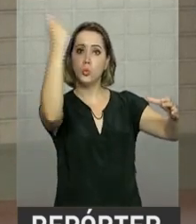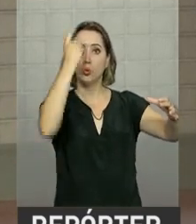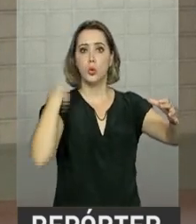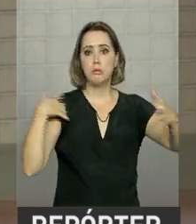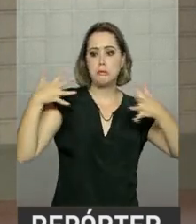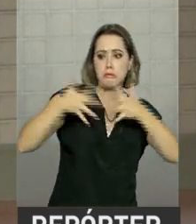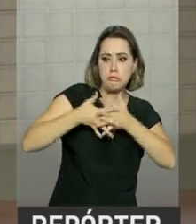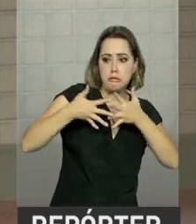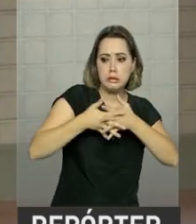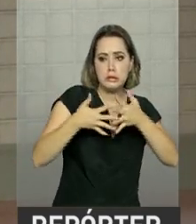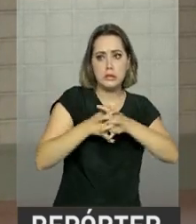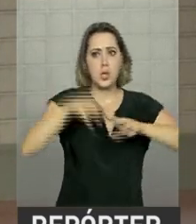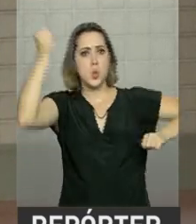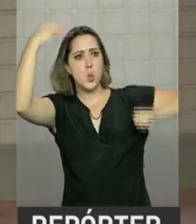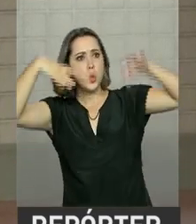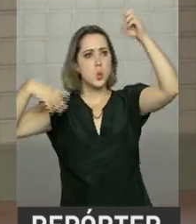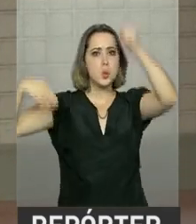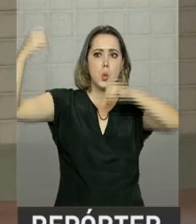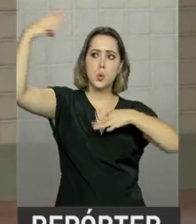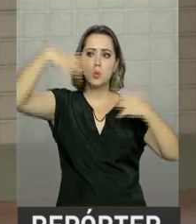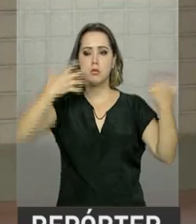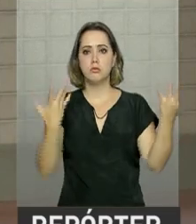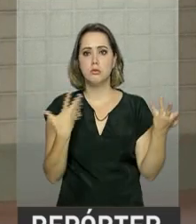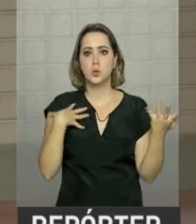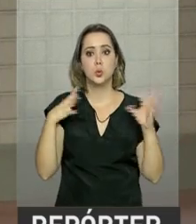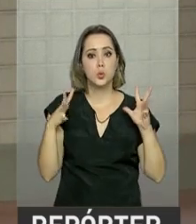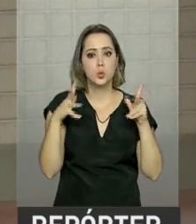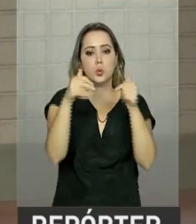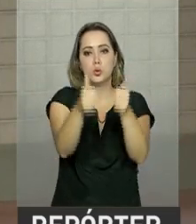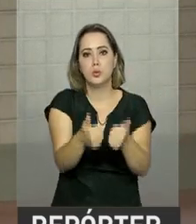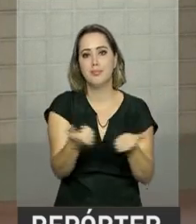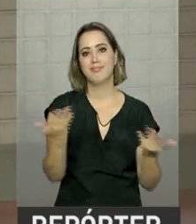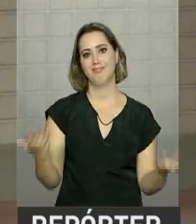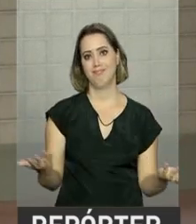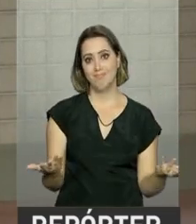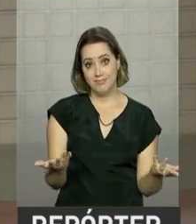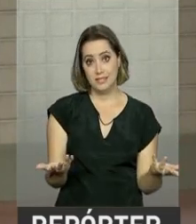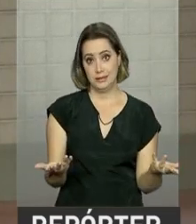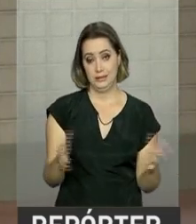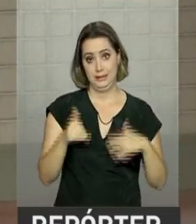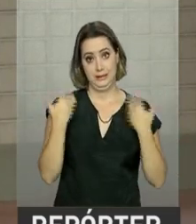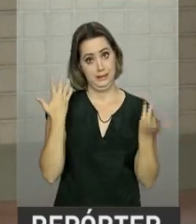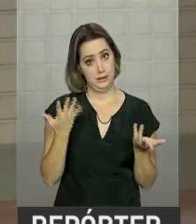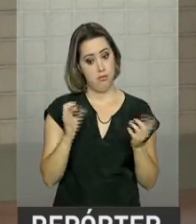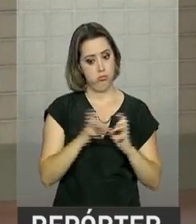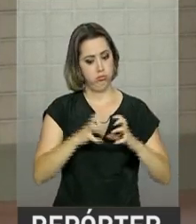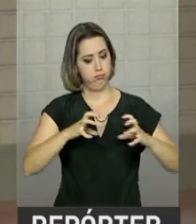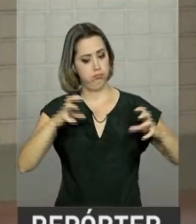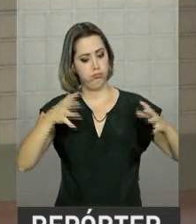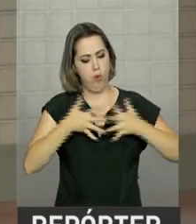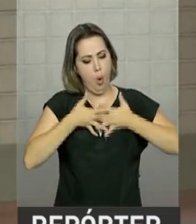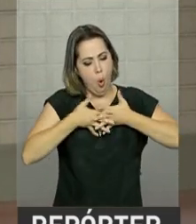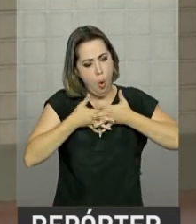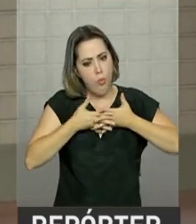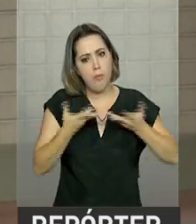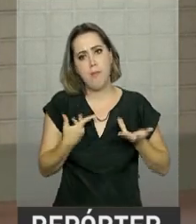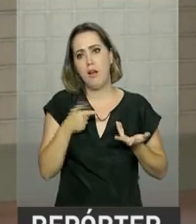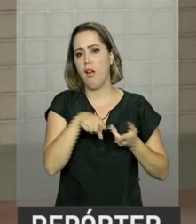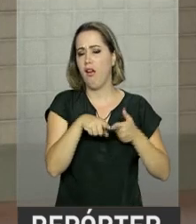em iluminação em tudo isso né E aí à medida que você vai complexificando a